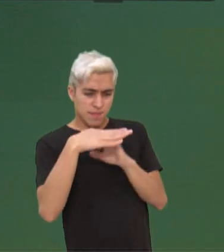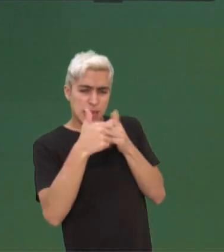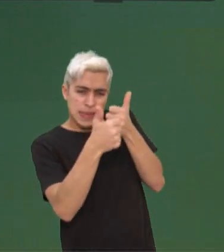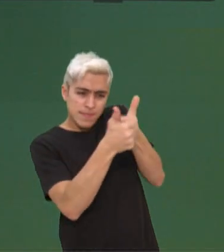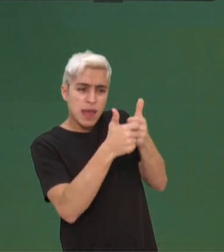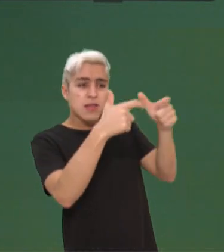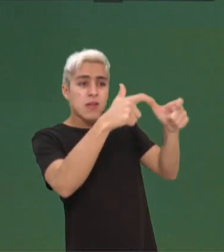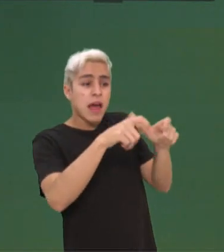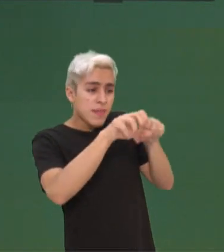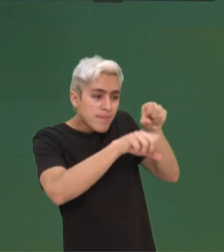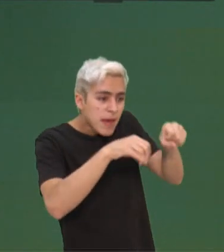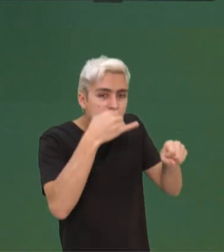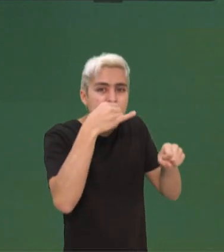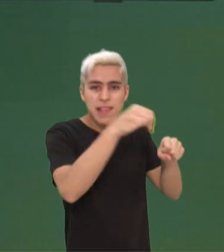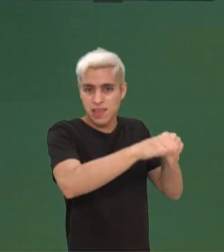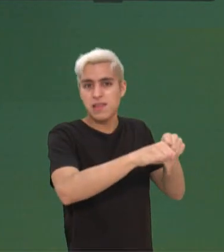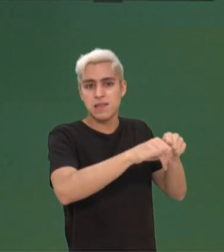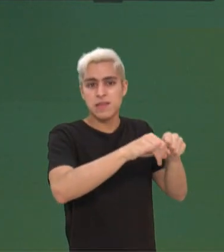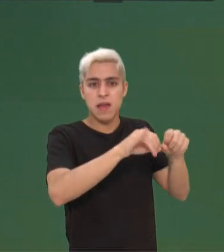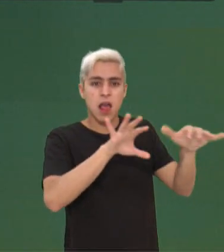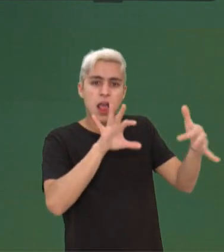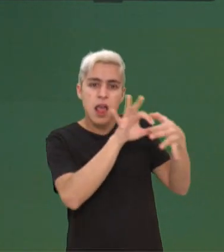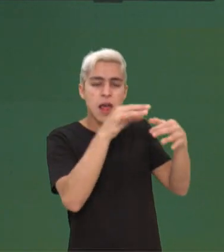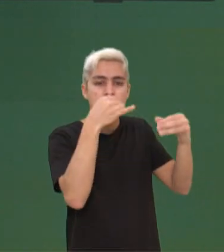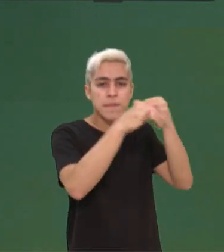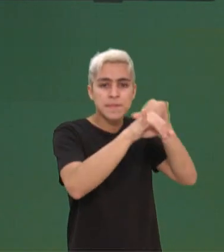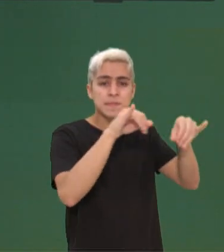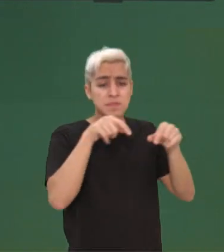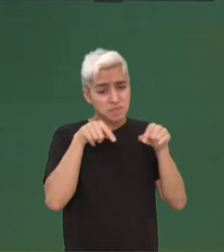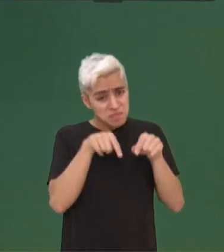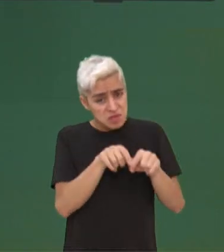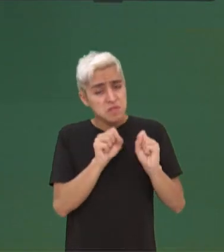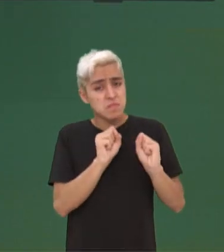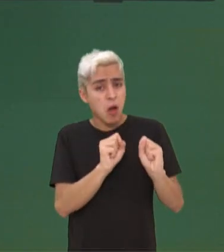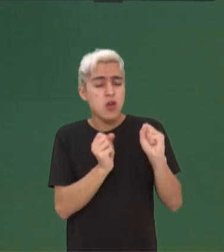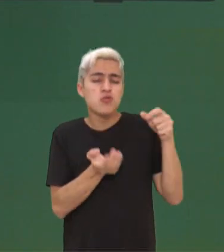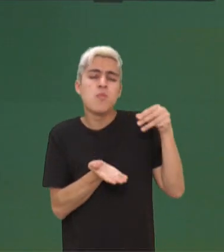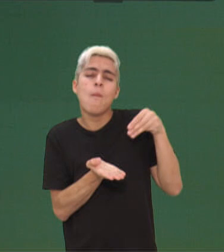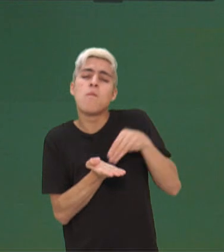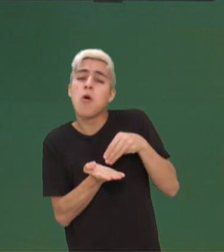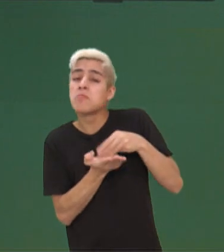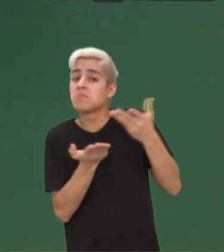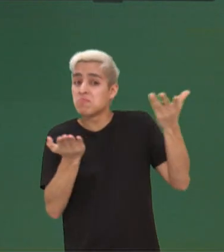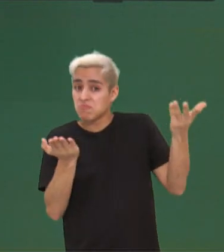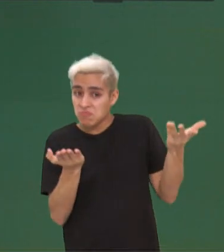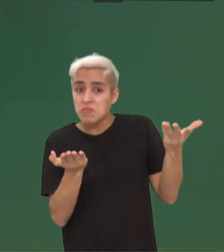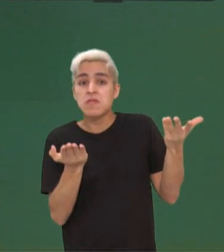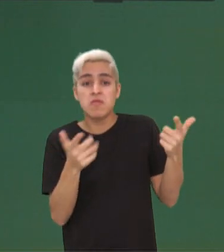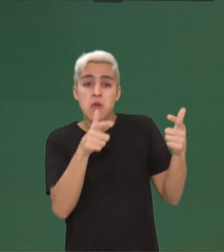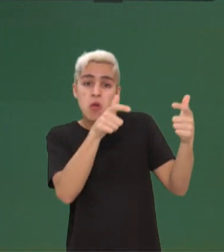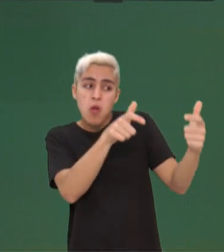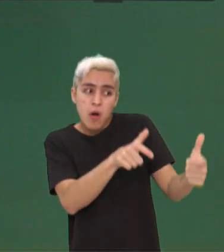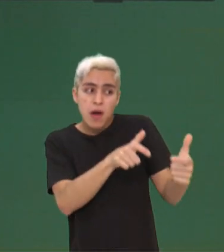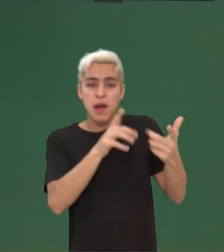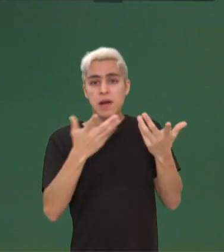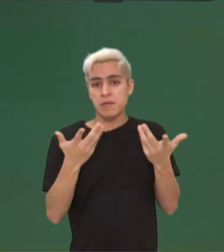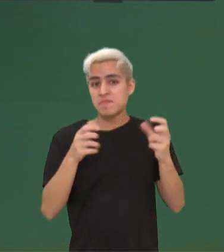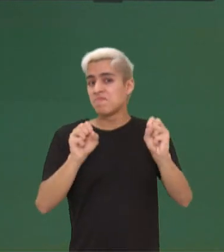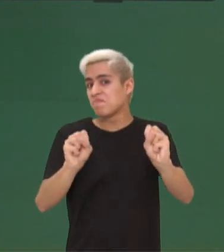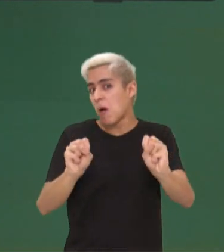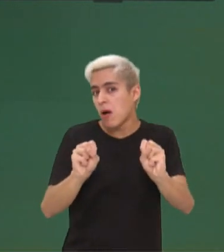próximas às fontes de energia, que a gente já falou, pode ser um dos motivos de localização.